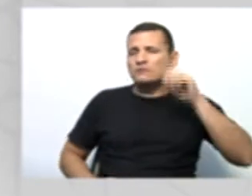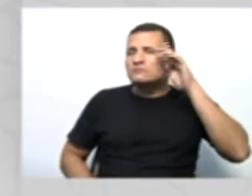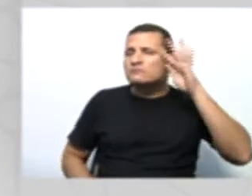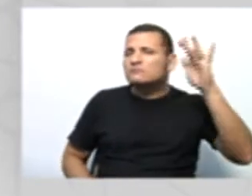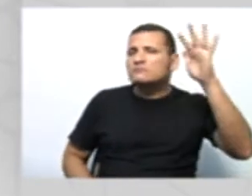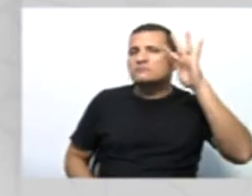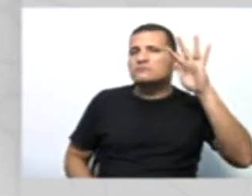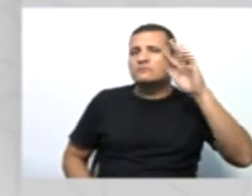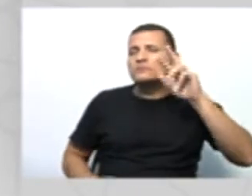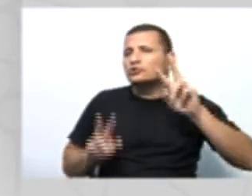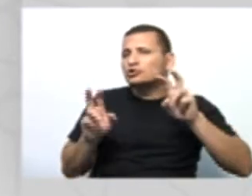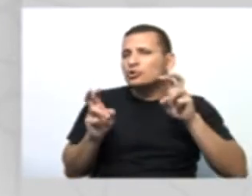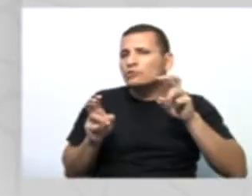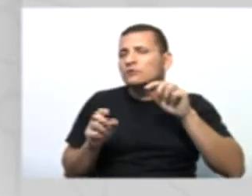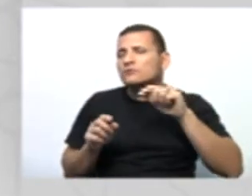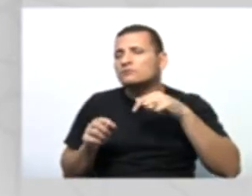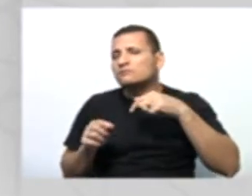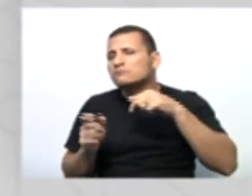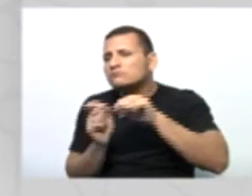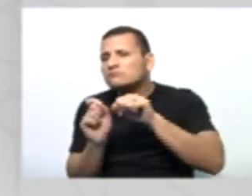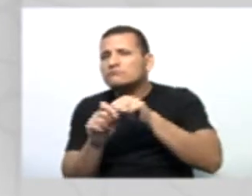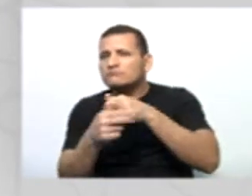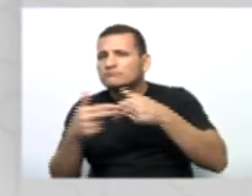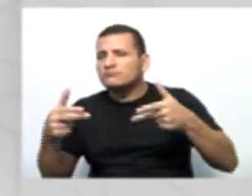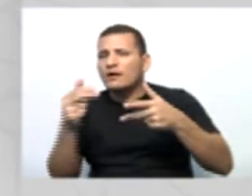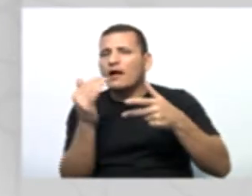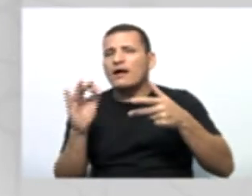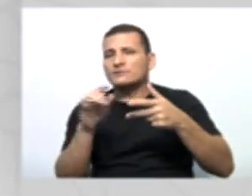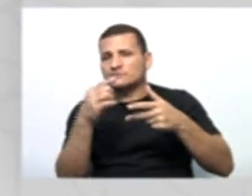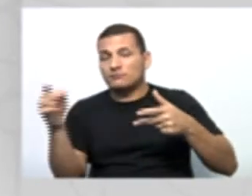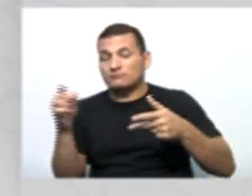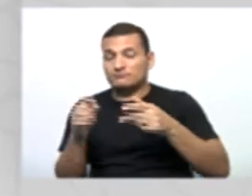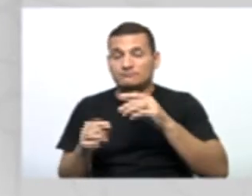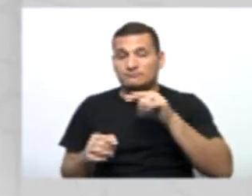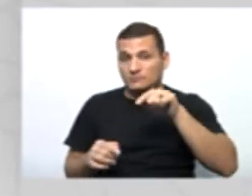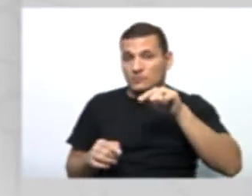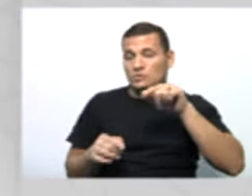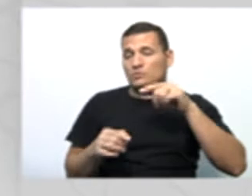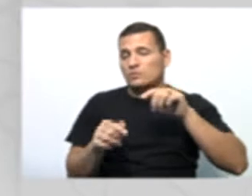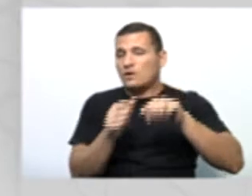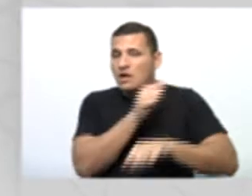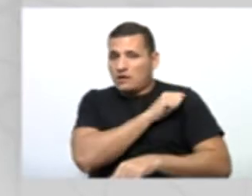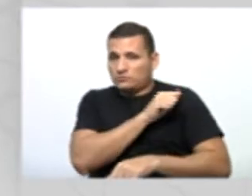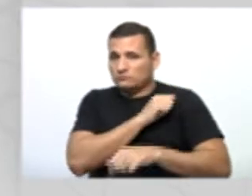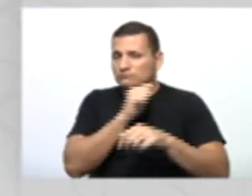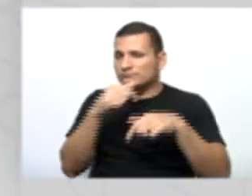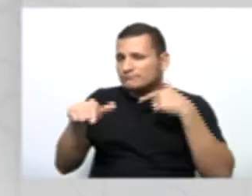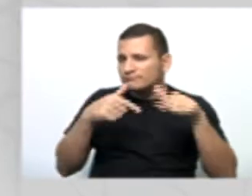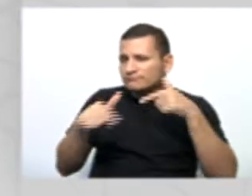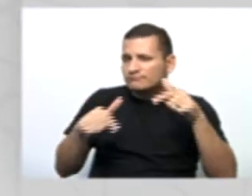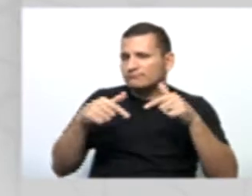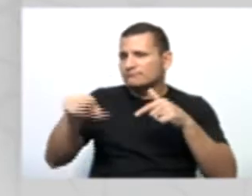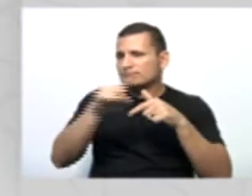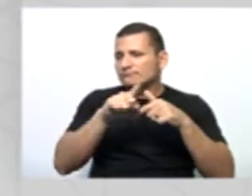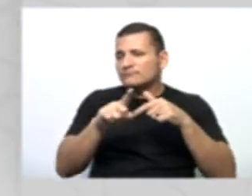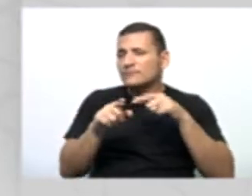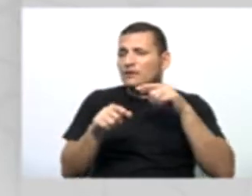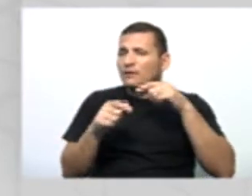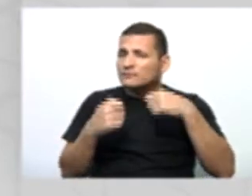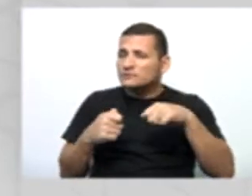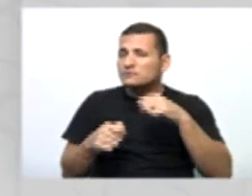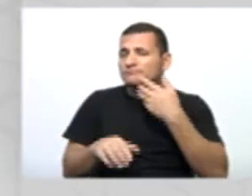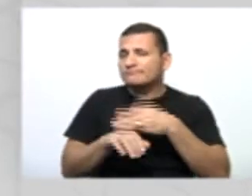ação. Né? Quando vocês, alunos, estiverem já no mercado de trabalho, atuando, vocês precisam fazer um exercício